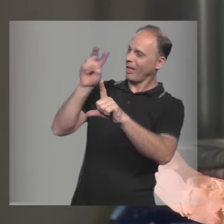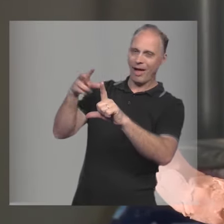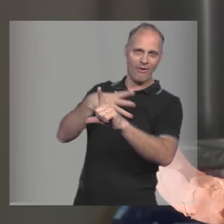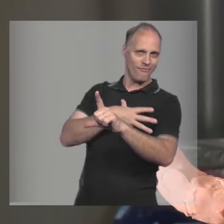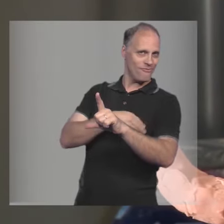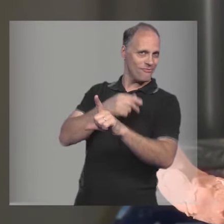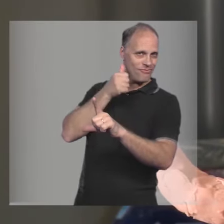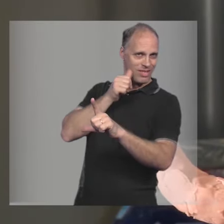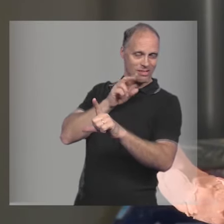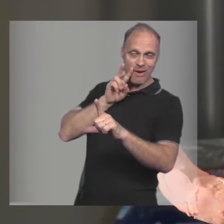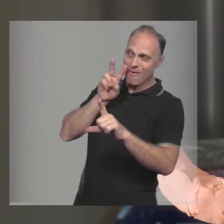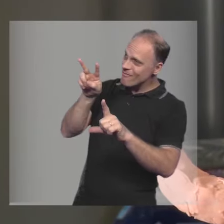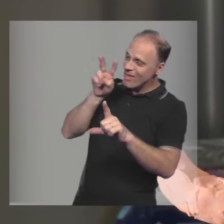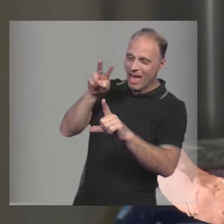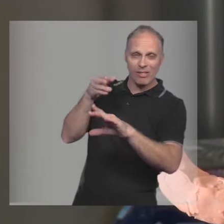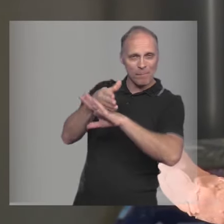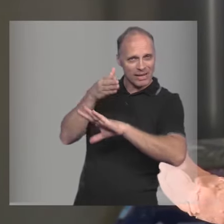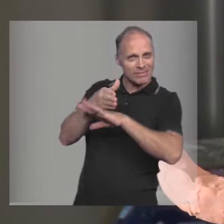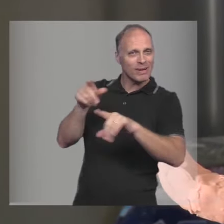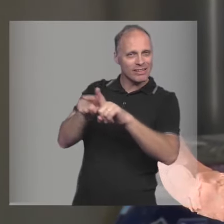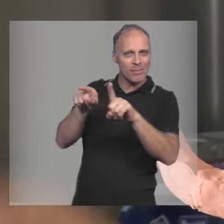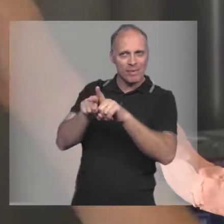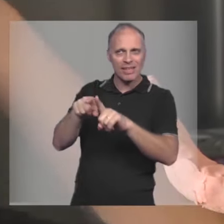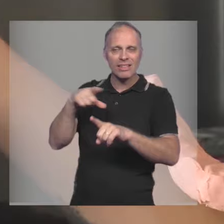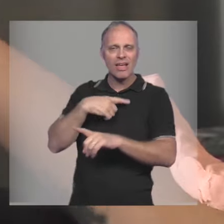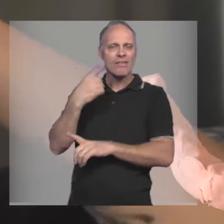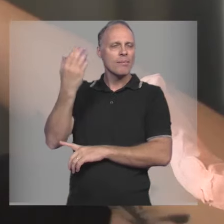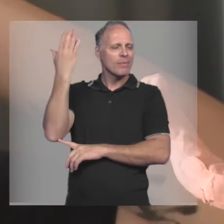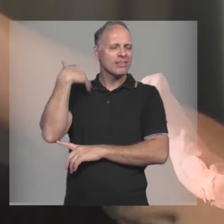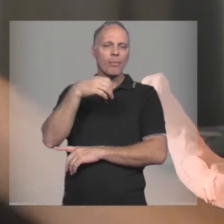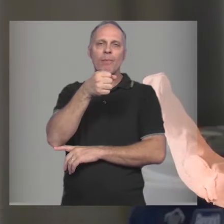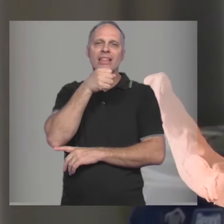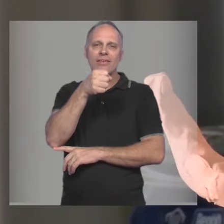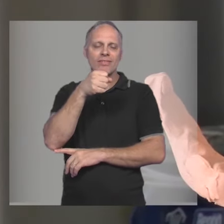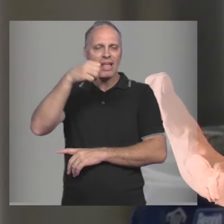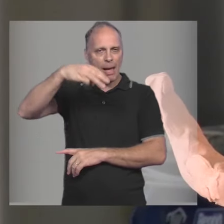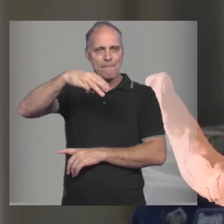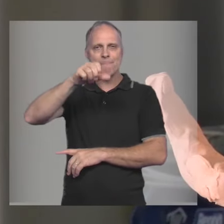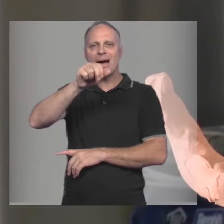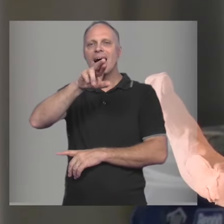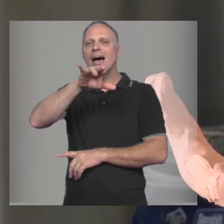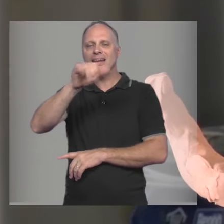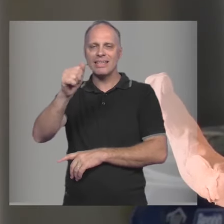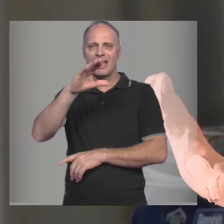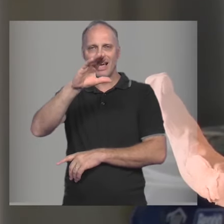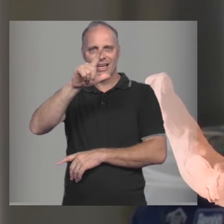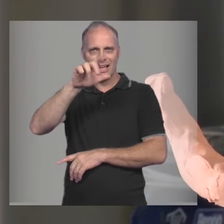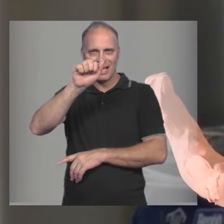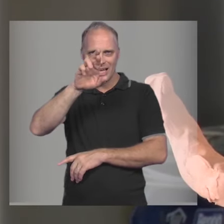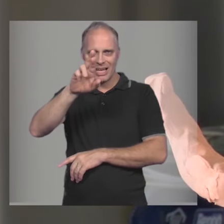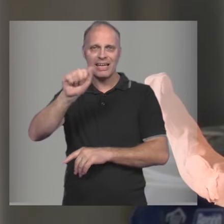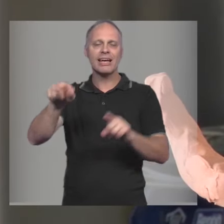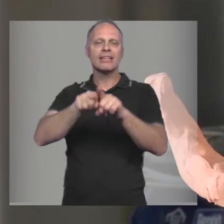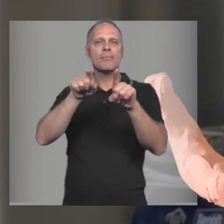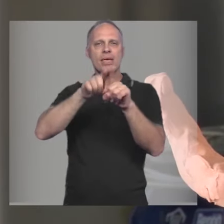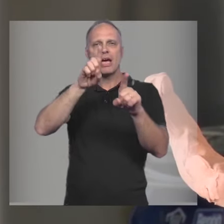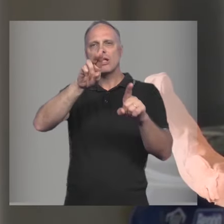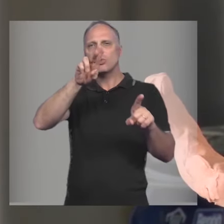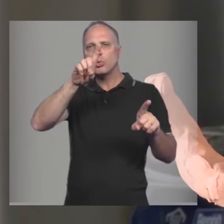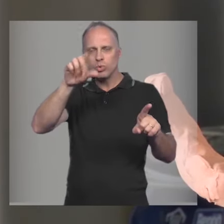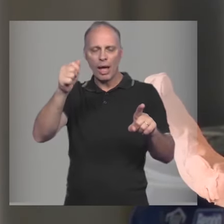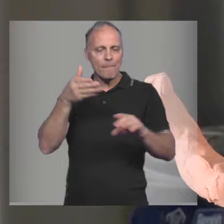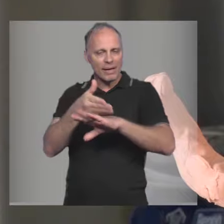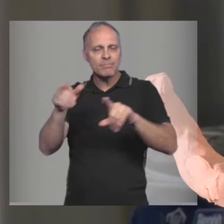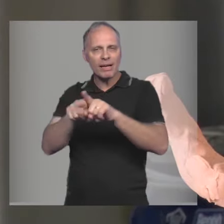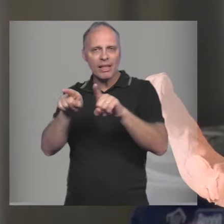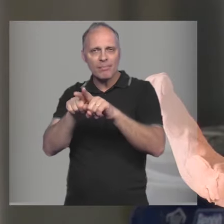filhas estão vendo e tuas filhas muitas vezes estão participando. Teve muita entrevista que a Maria Clara e a Duda participaram esse ano e é super legal, poxa,